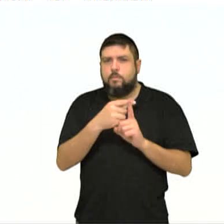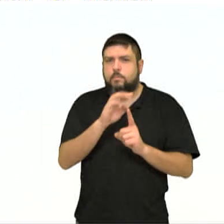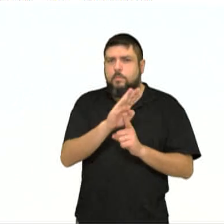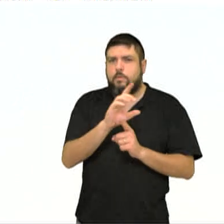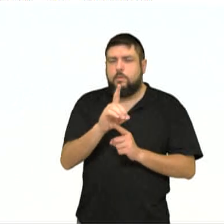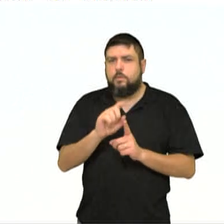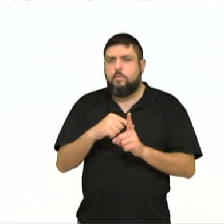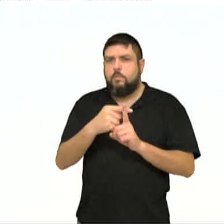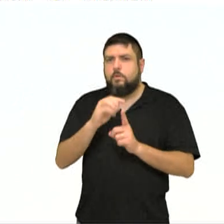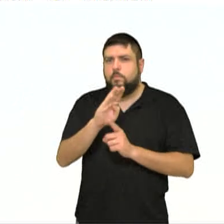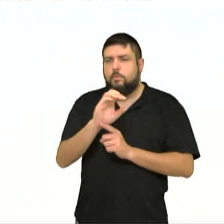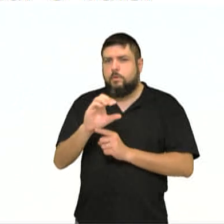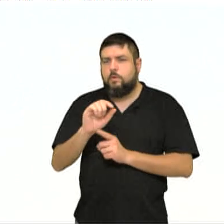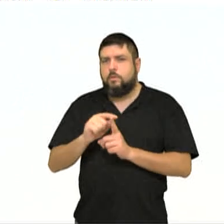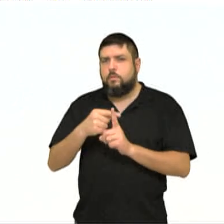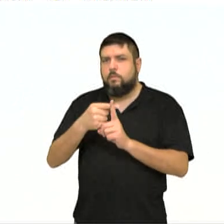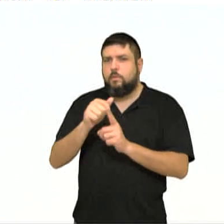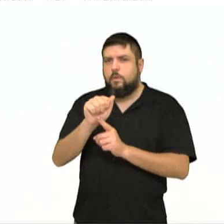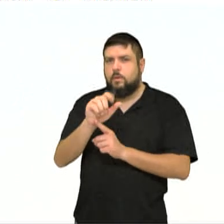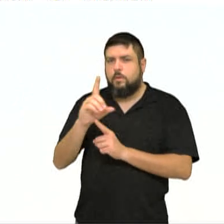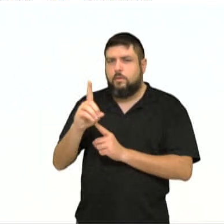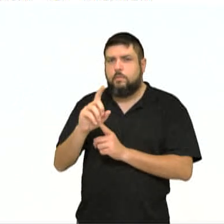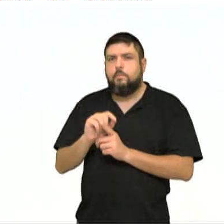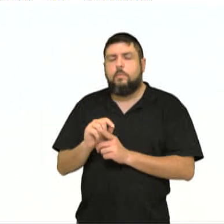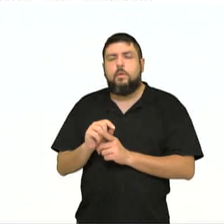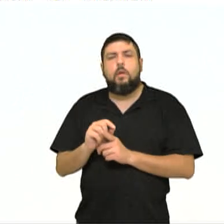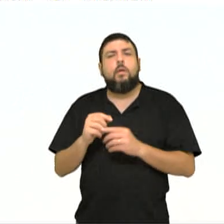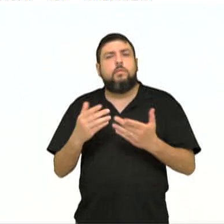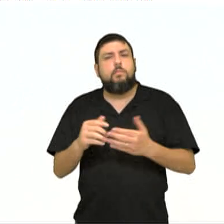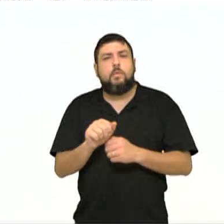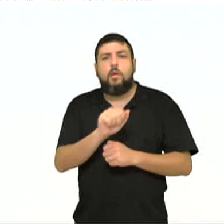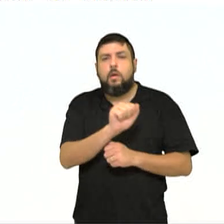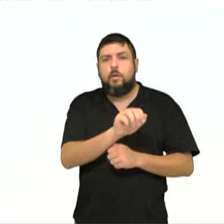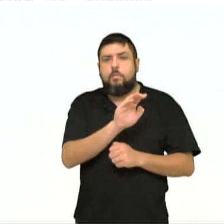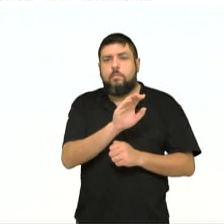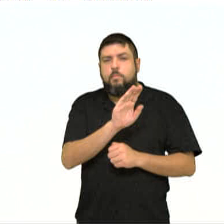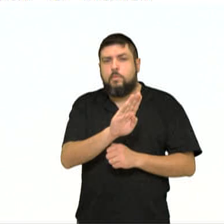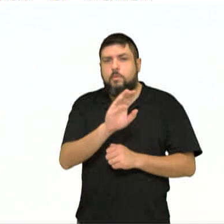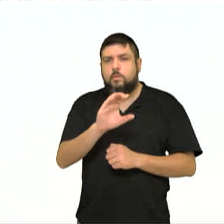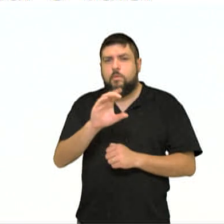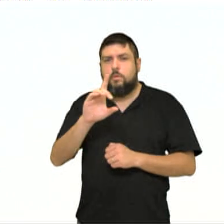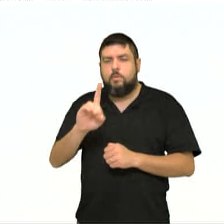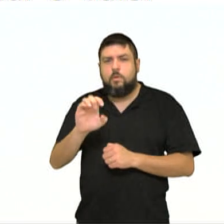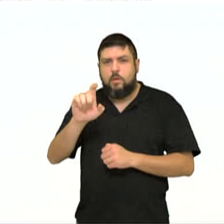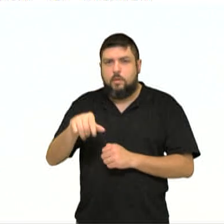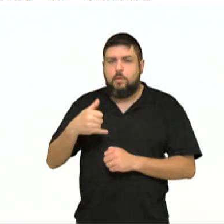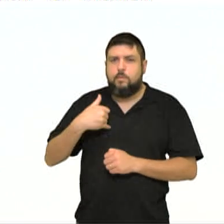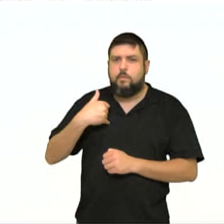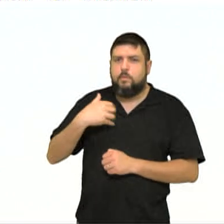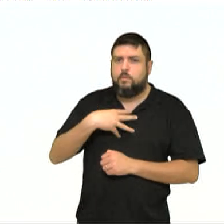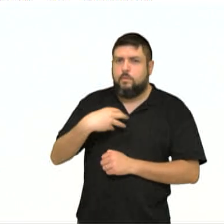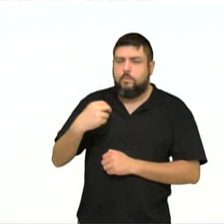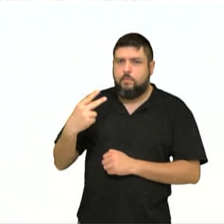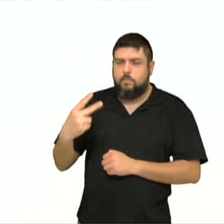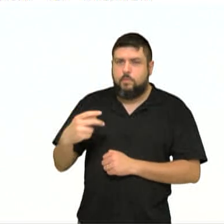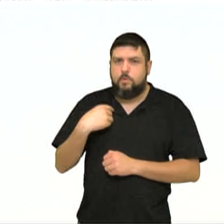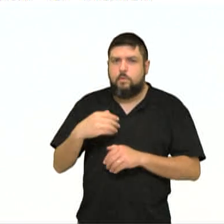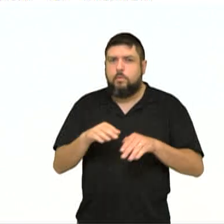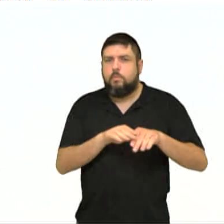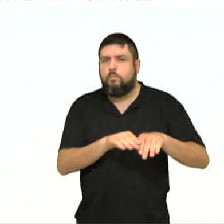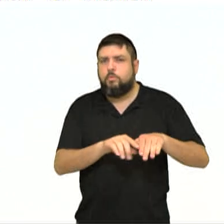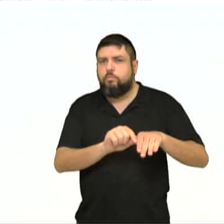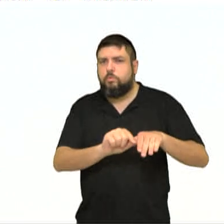BD mais BC mais AD, sendo A, B, C e D as idades de seus filhos na ordem